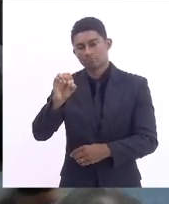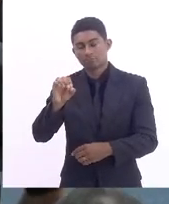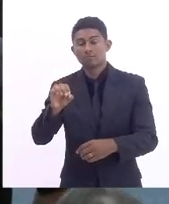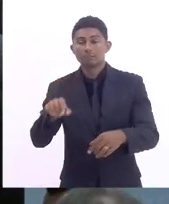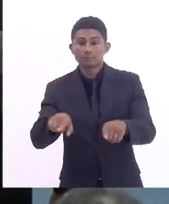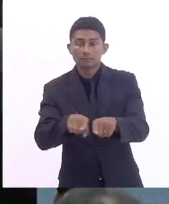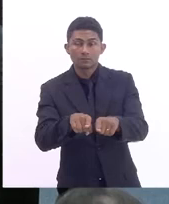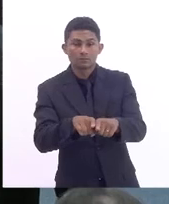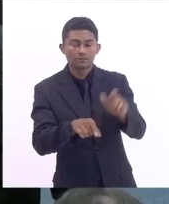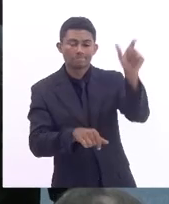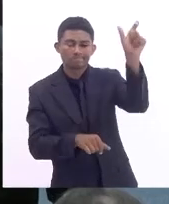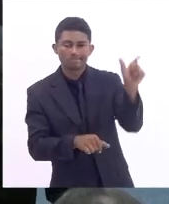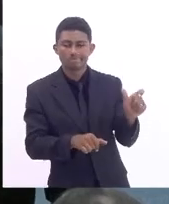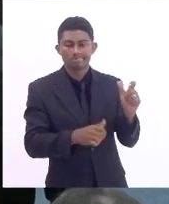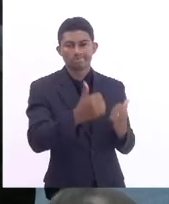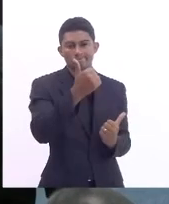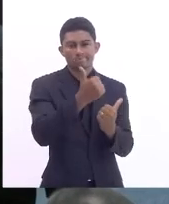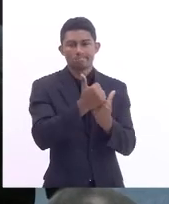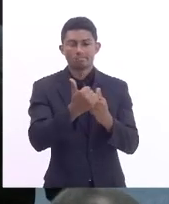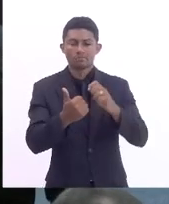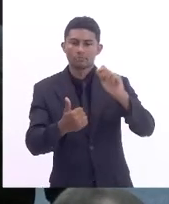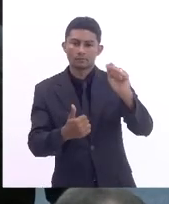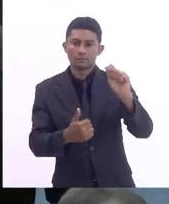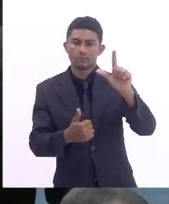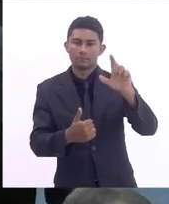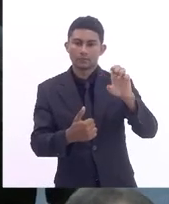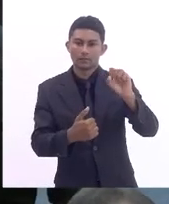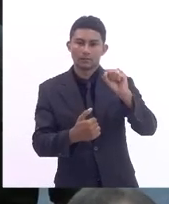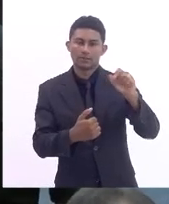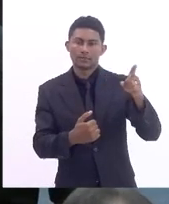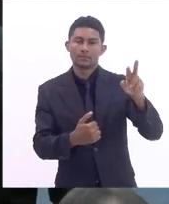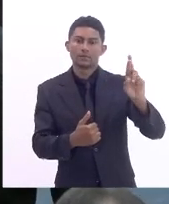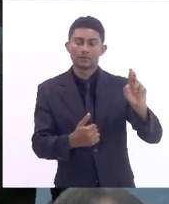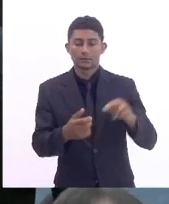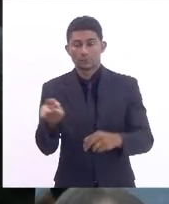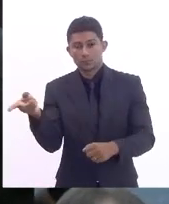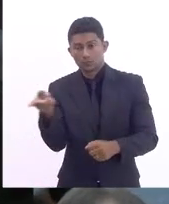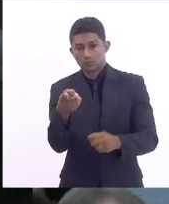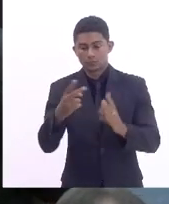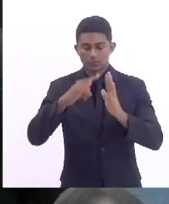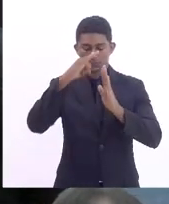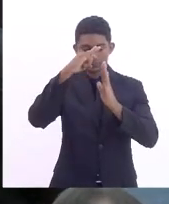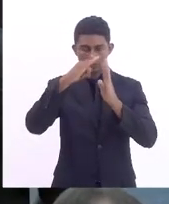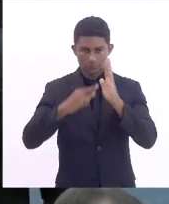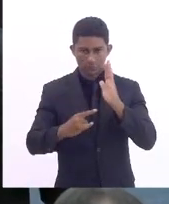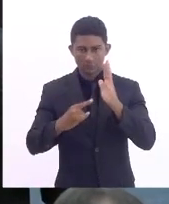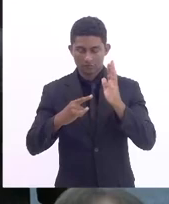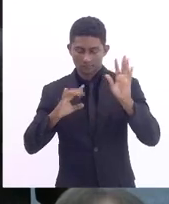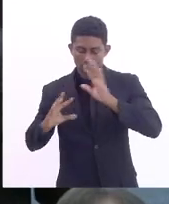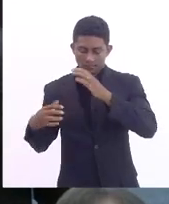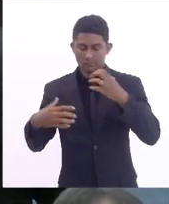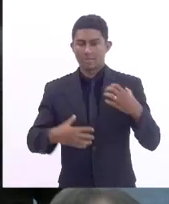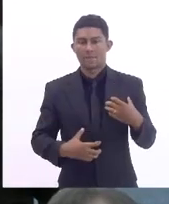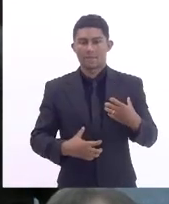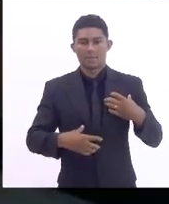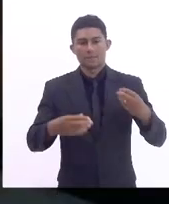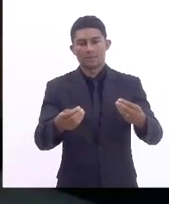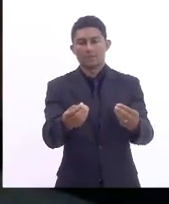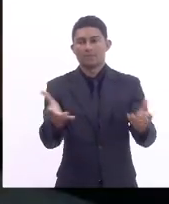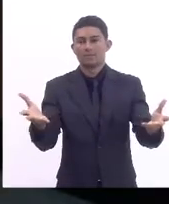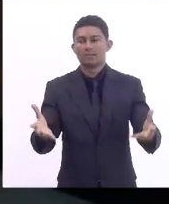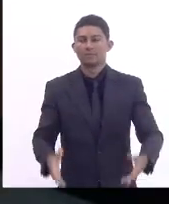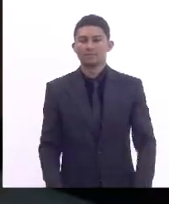Santos e o conselheiro suplente Alessandro da Silva Lopes para receber um termo de posse e